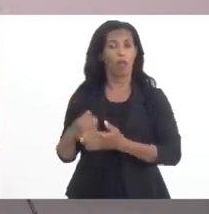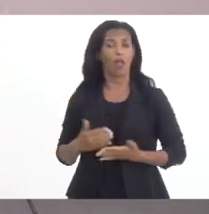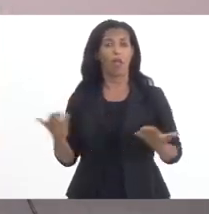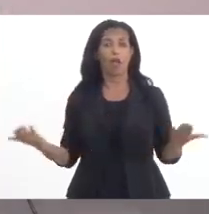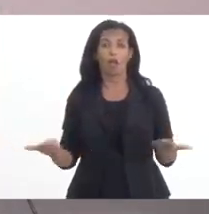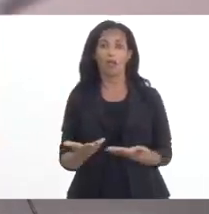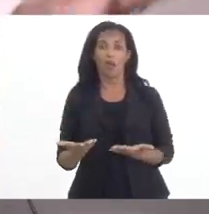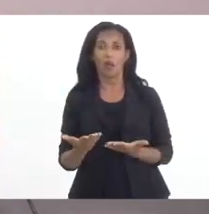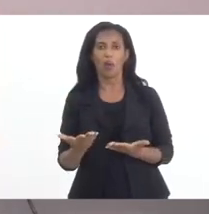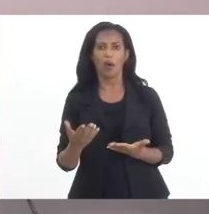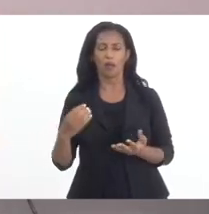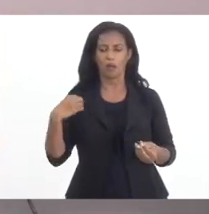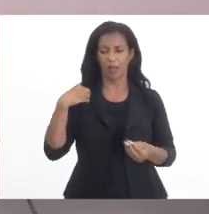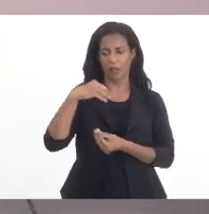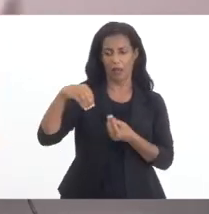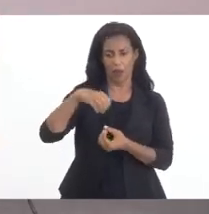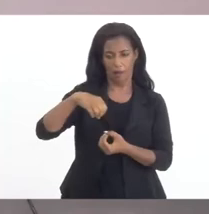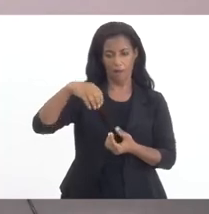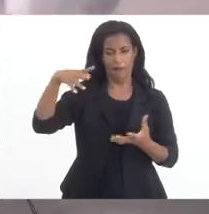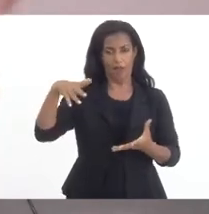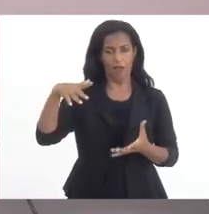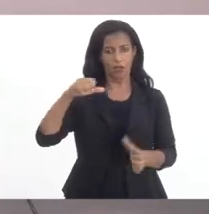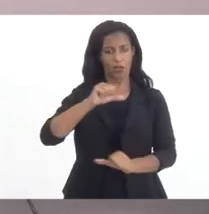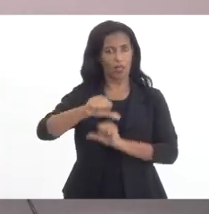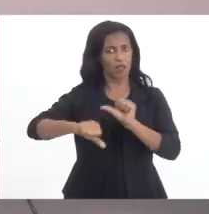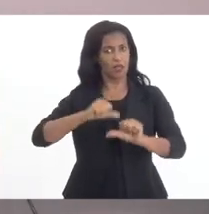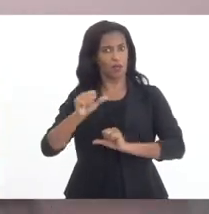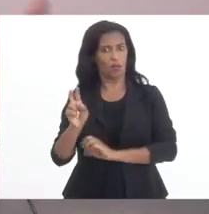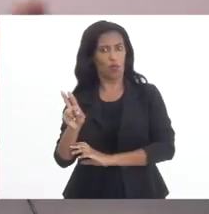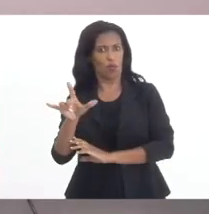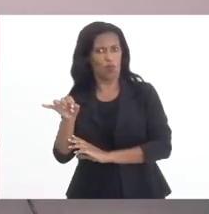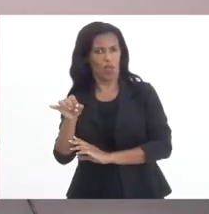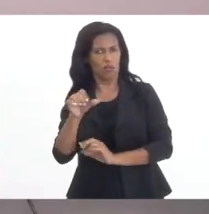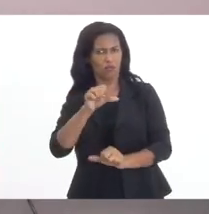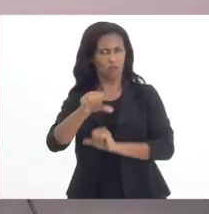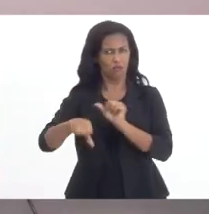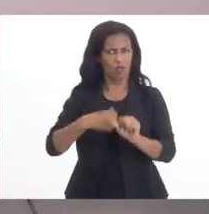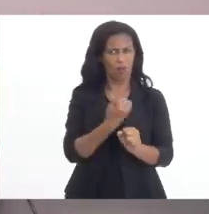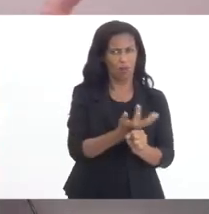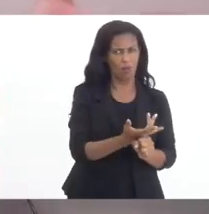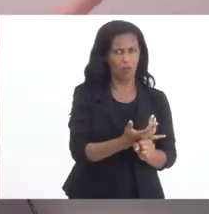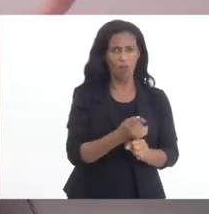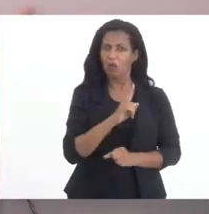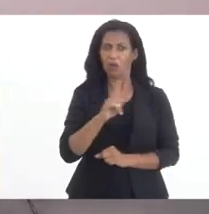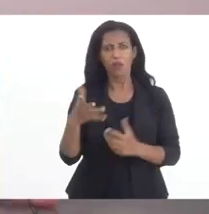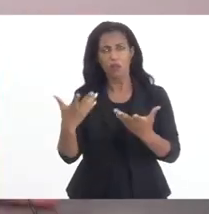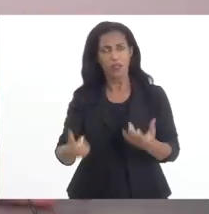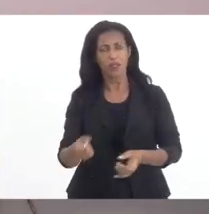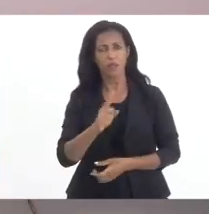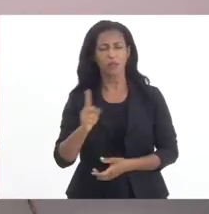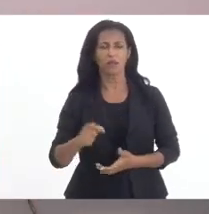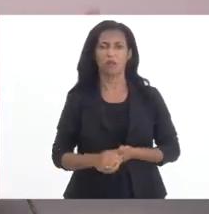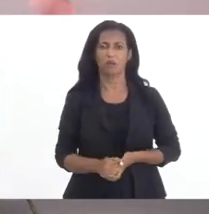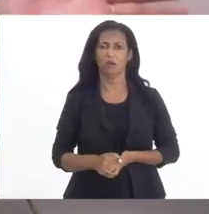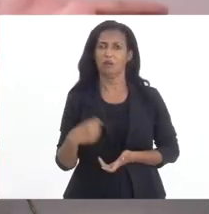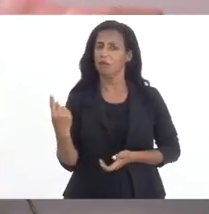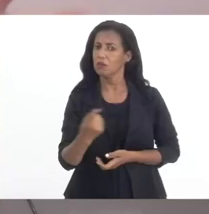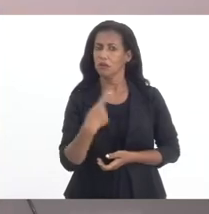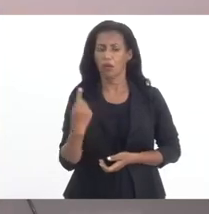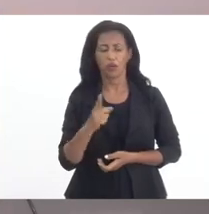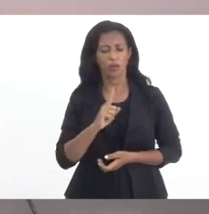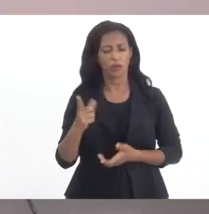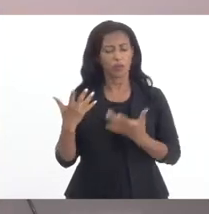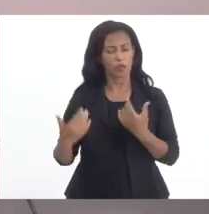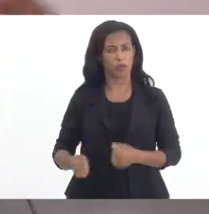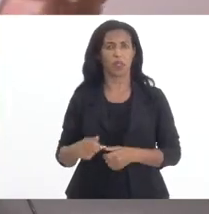quer criar uma fórmula mágica, quer transformar o ESO na UERJ. Nós não vamos aceitar isso. Nós não vamos aceitar.